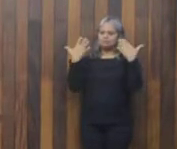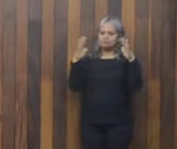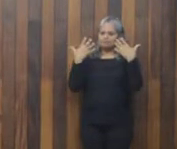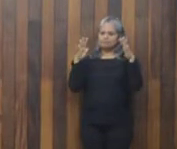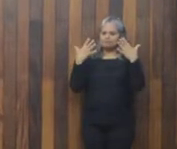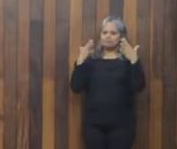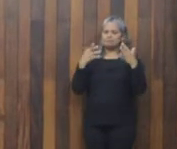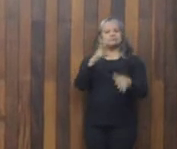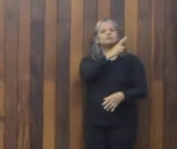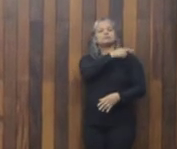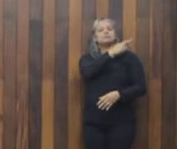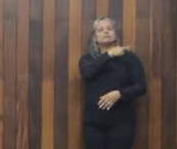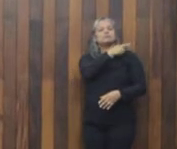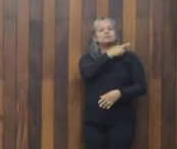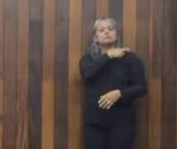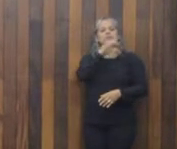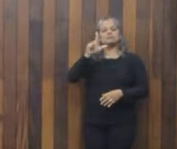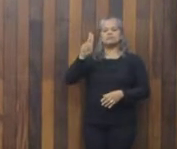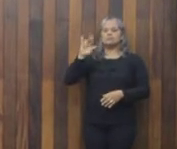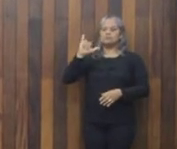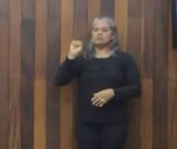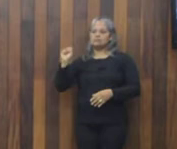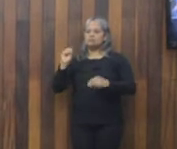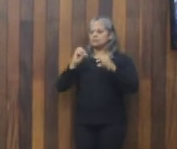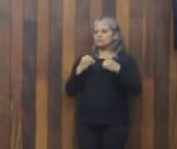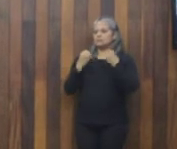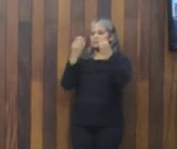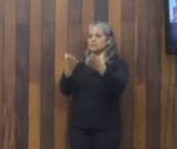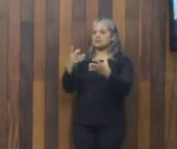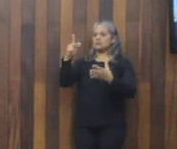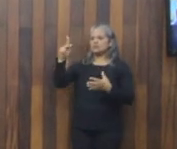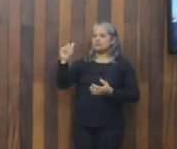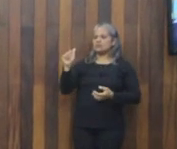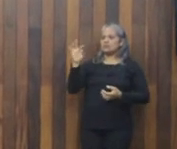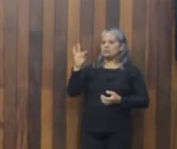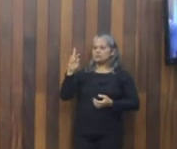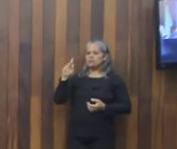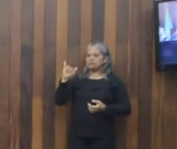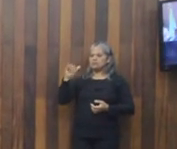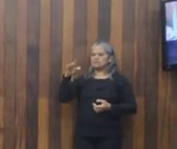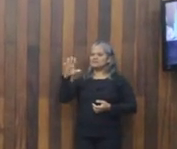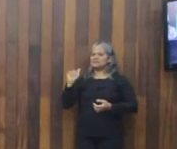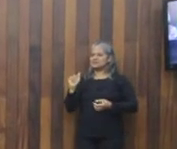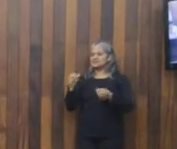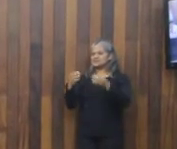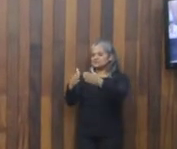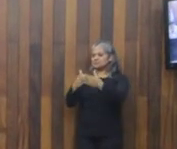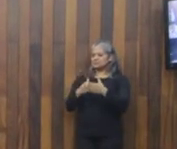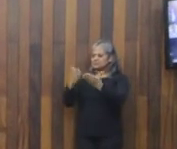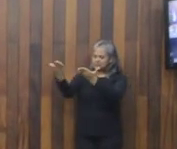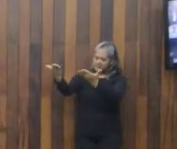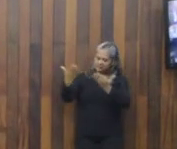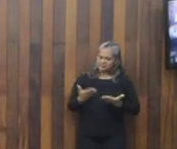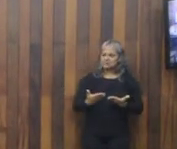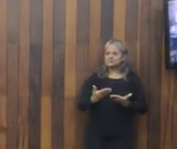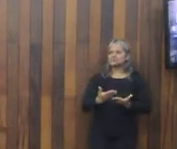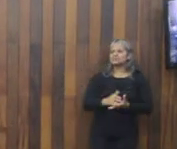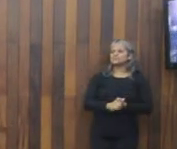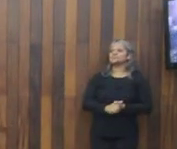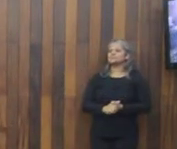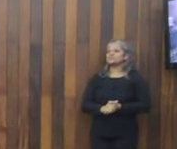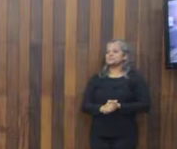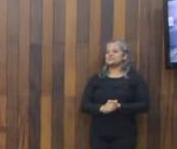o autor, vereador Luiz Geraldo, e a outorgada, a Patrícia Cardinô dos Santos. Peço que a Patrícia entre aqui, por